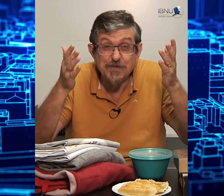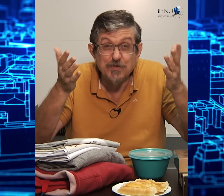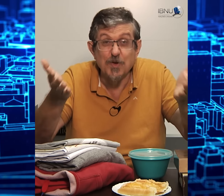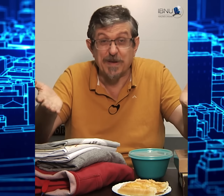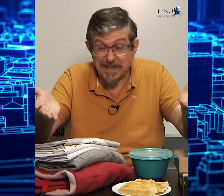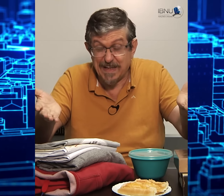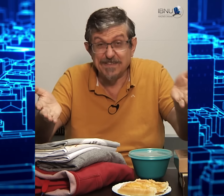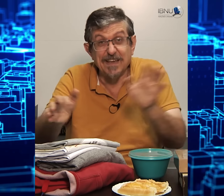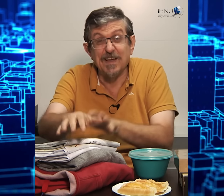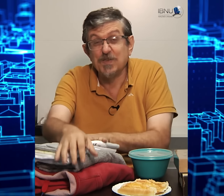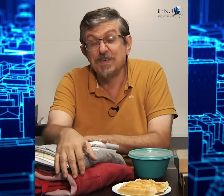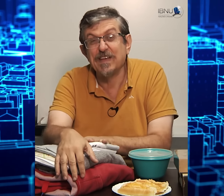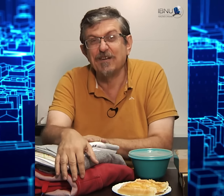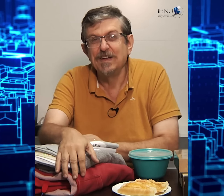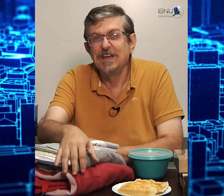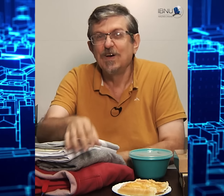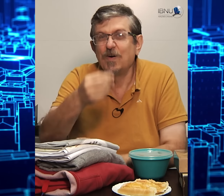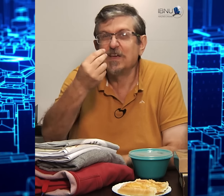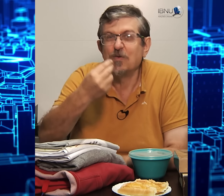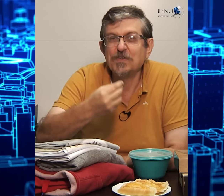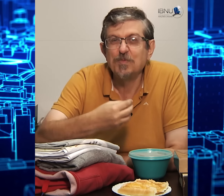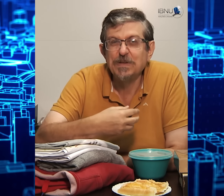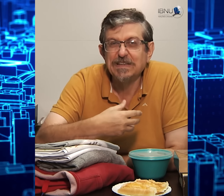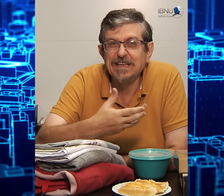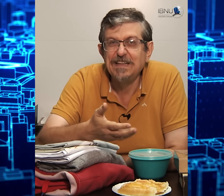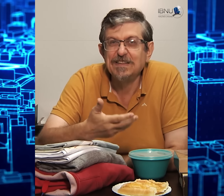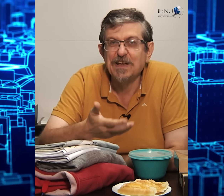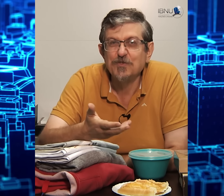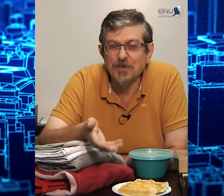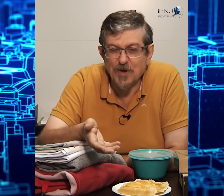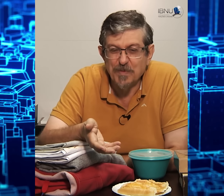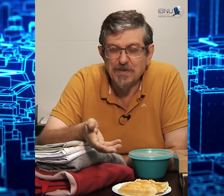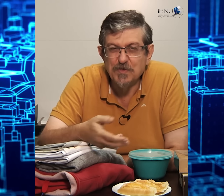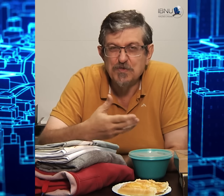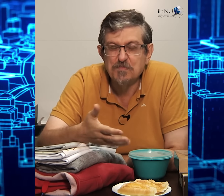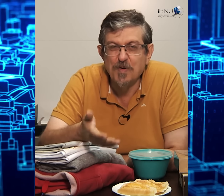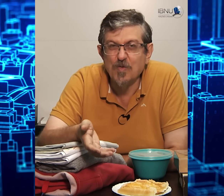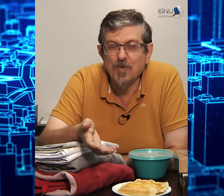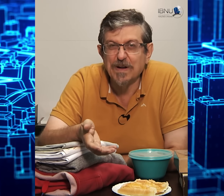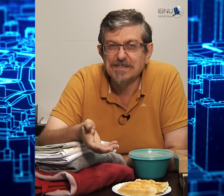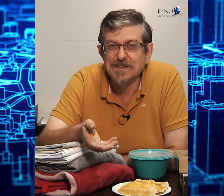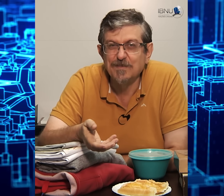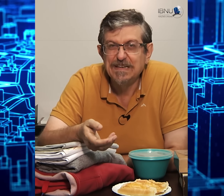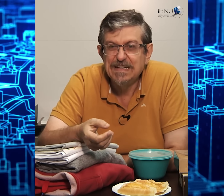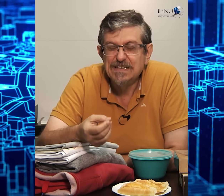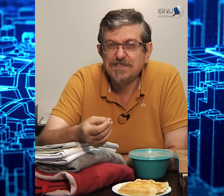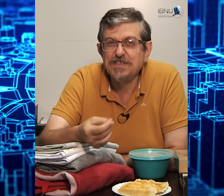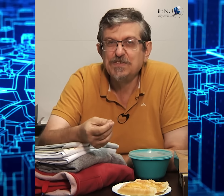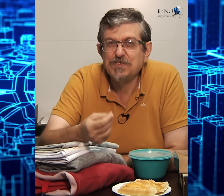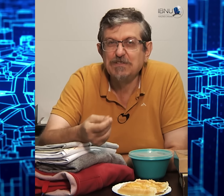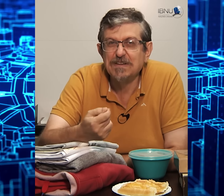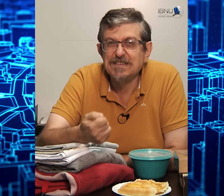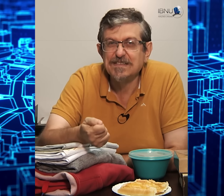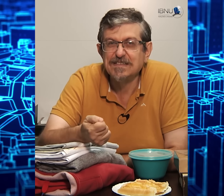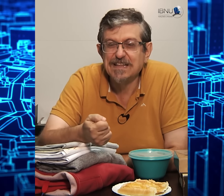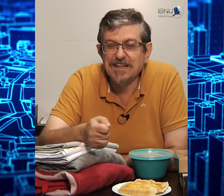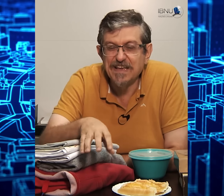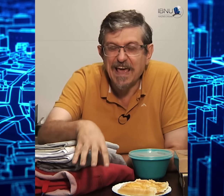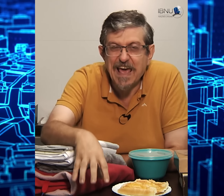verdadeira sobriedade? O que eles fizeram? Olha que coisa bonita. Intencionalmente, de bom coração, sentindo